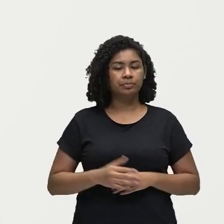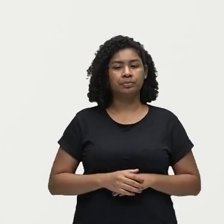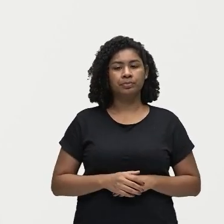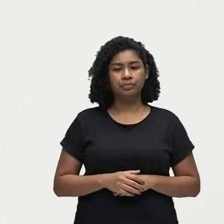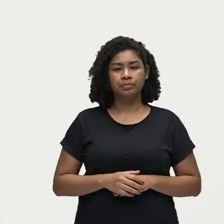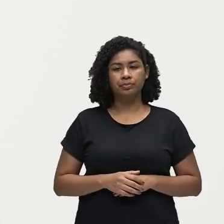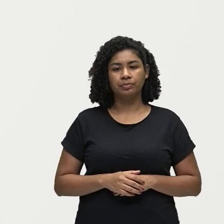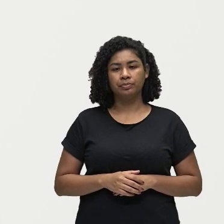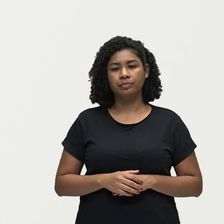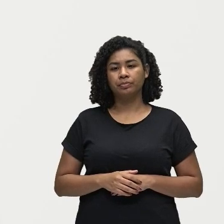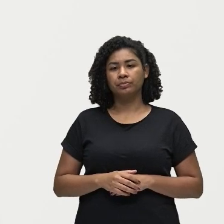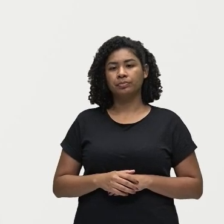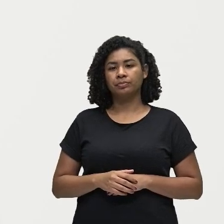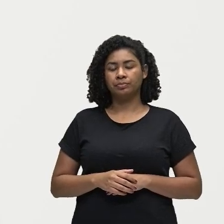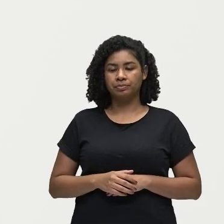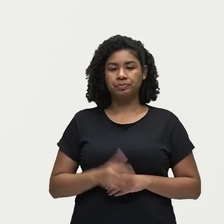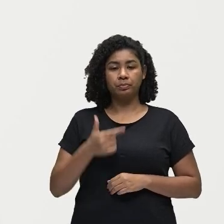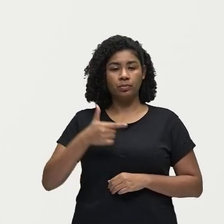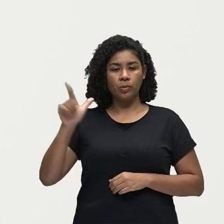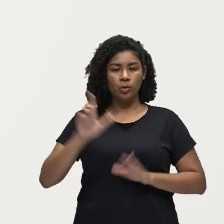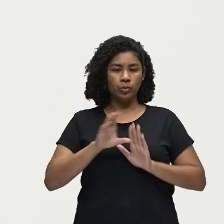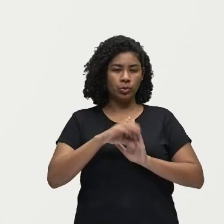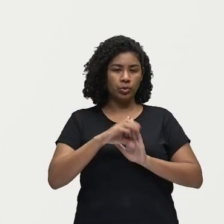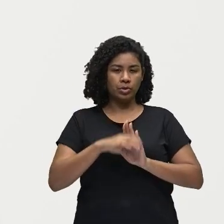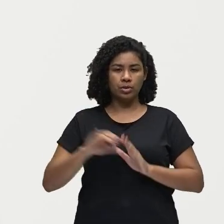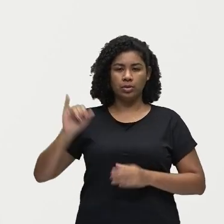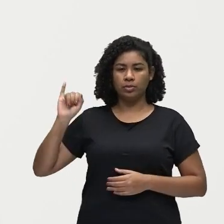as relações